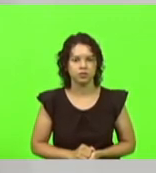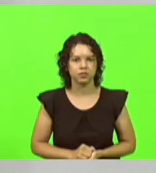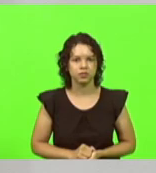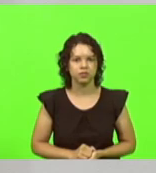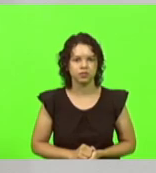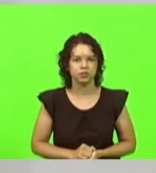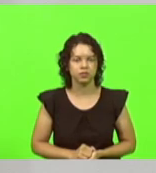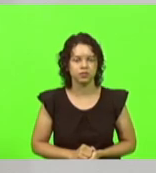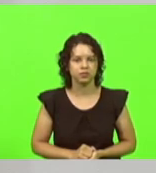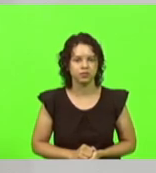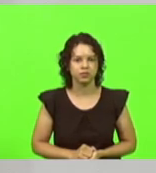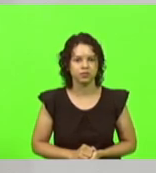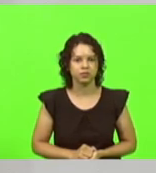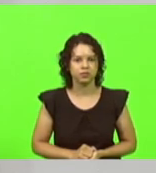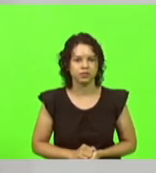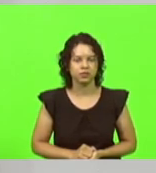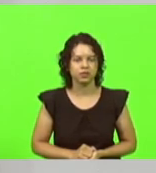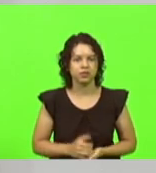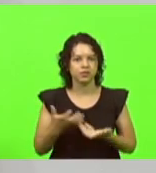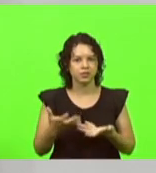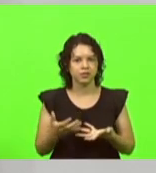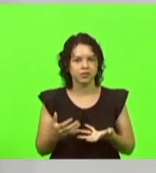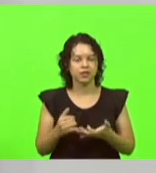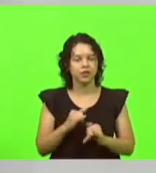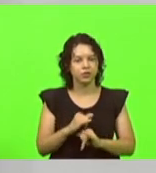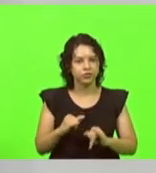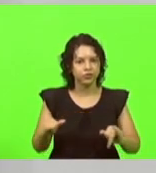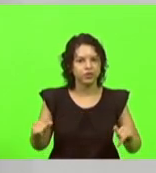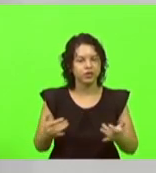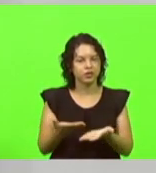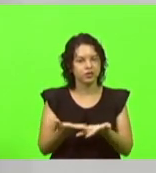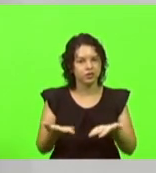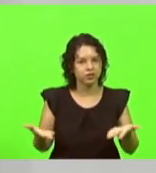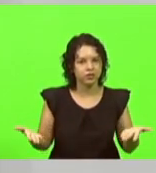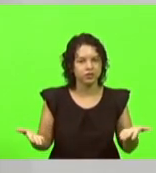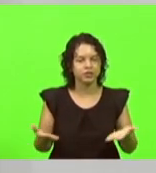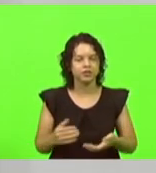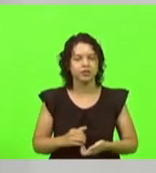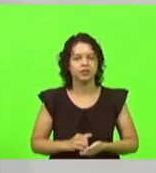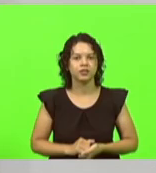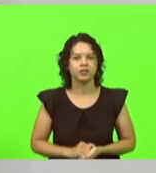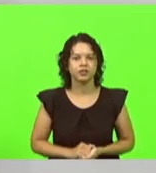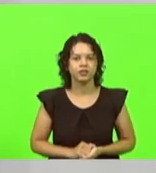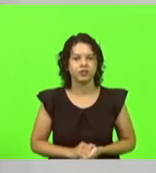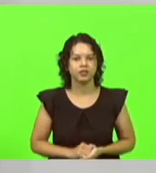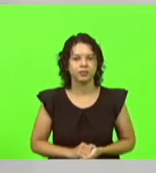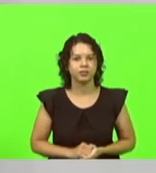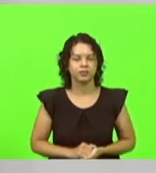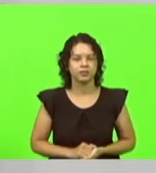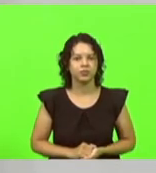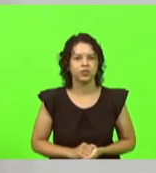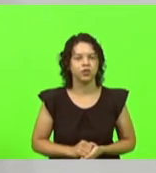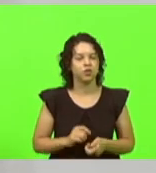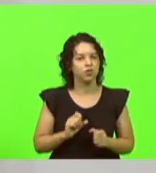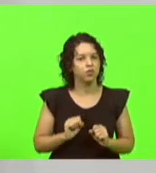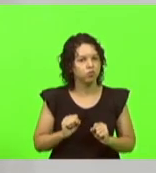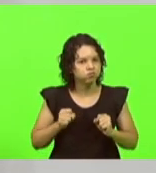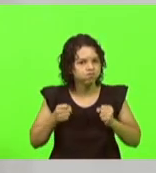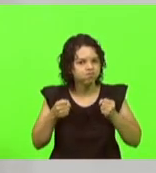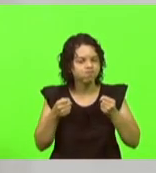Quero dizer a vocês que vou fazer tudo para que o